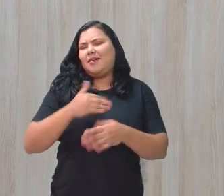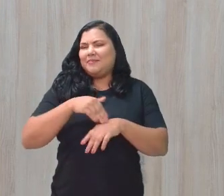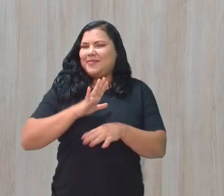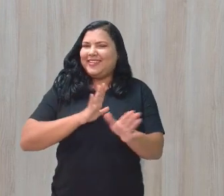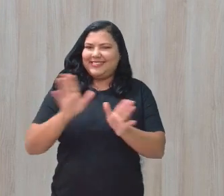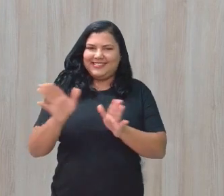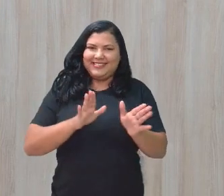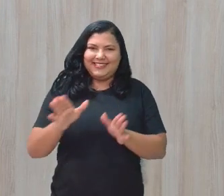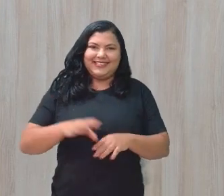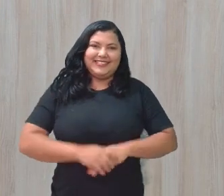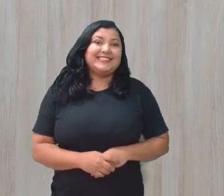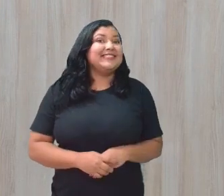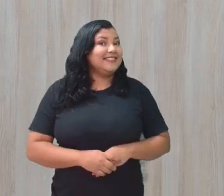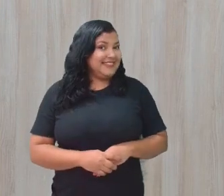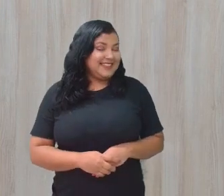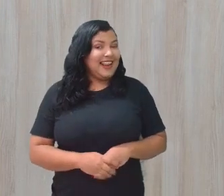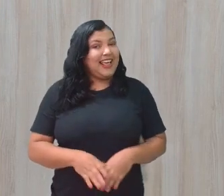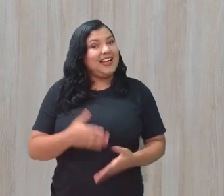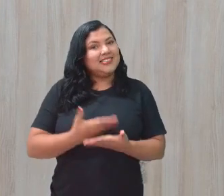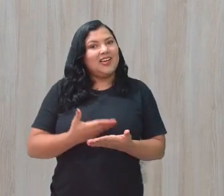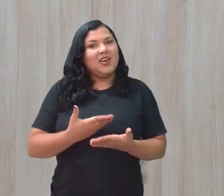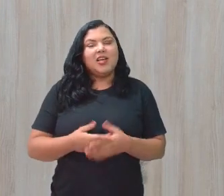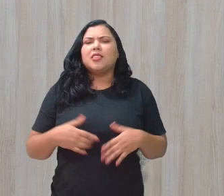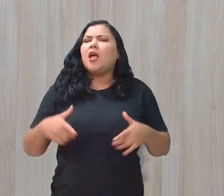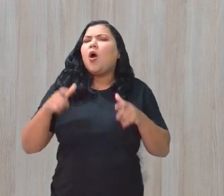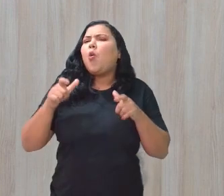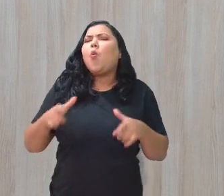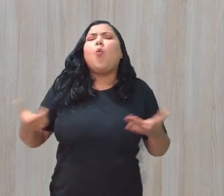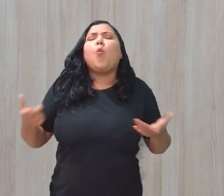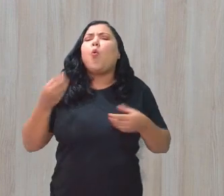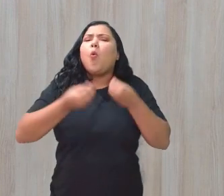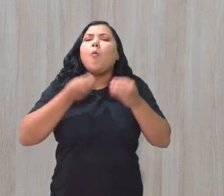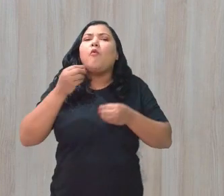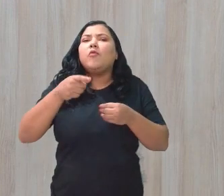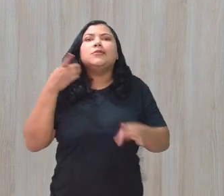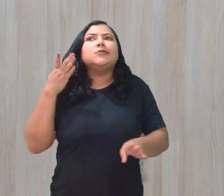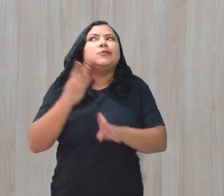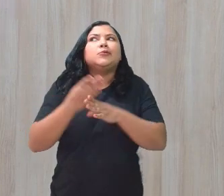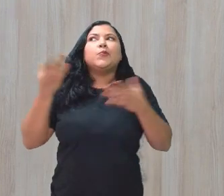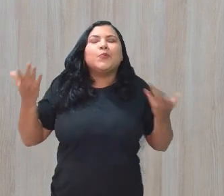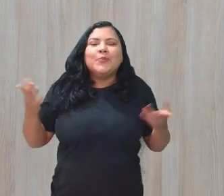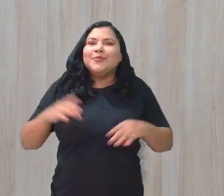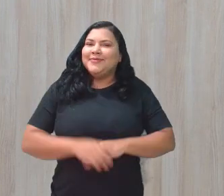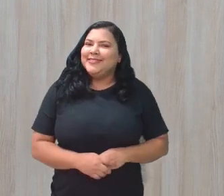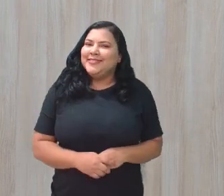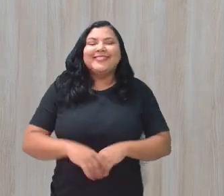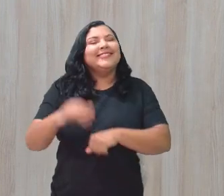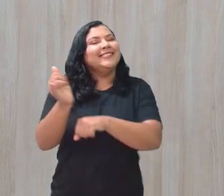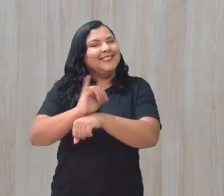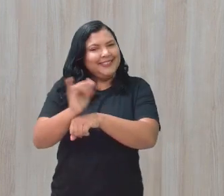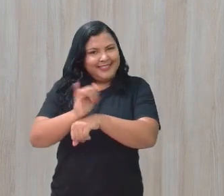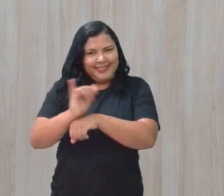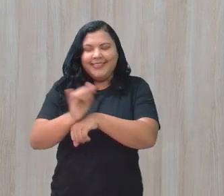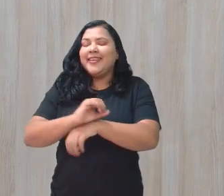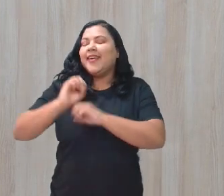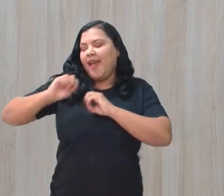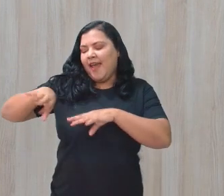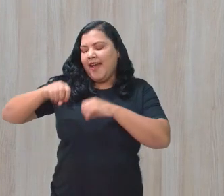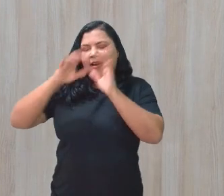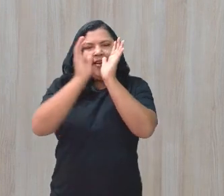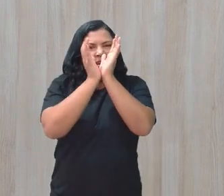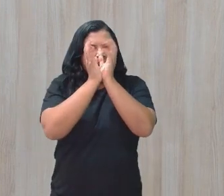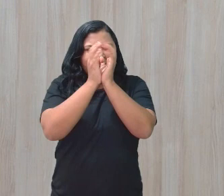acessíveis. Aulas estas que estão onde, gente? Onde vocês podem rever as aulas? No nosso canal do YouTube Educa